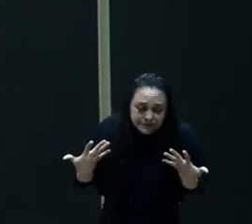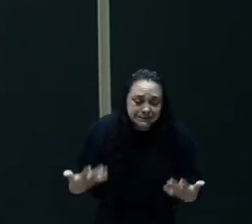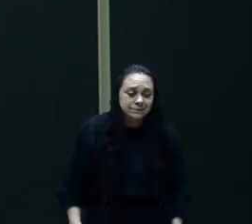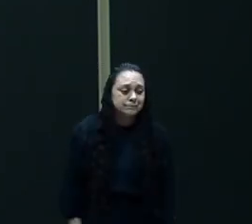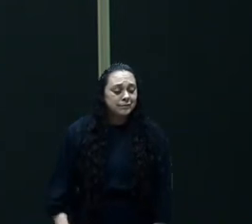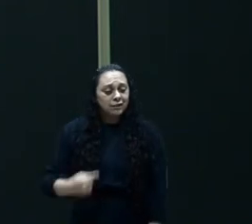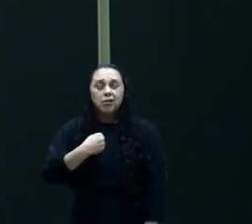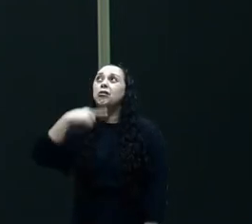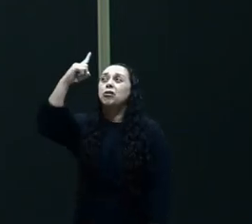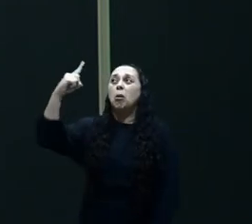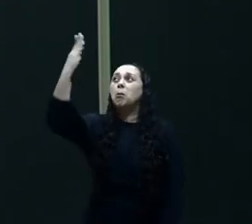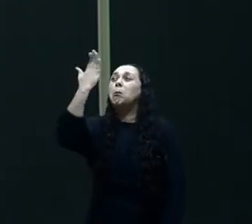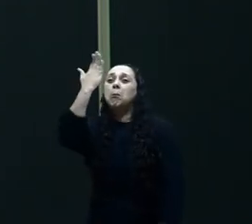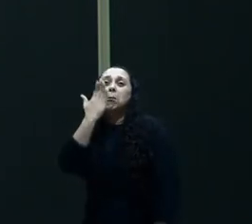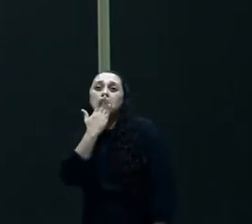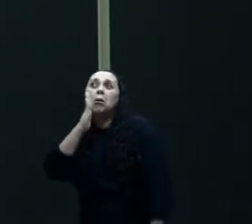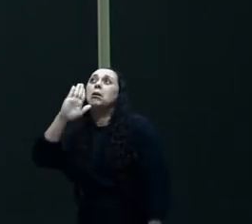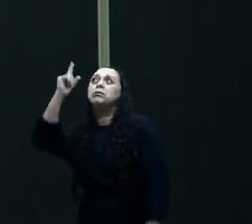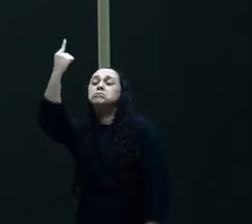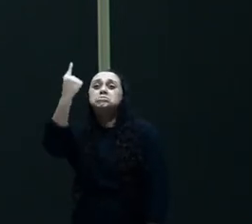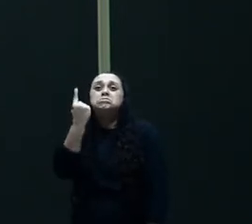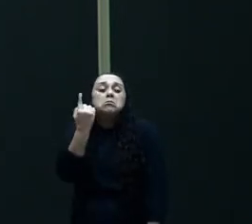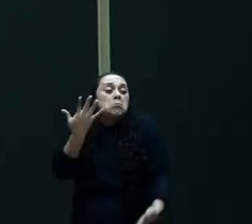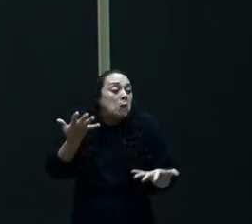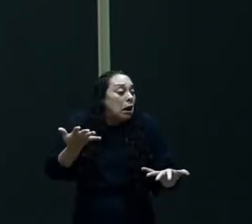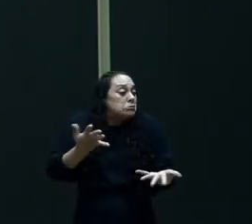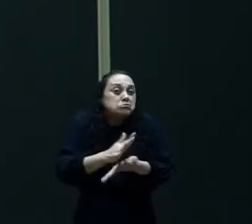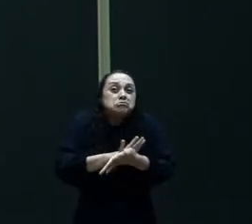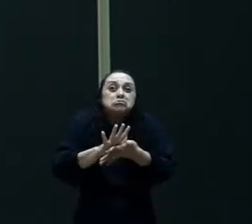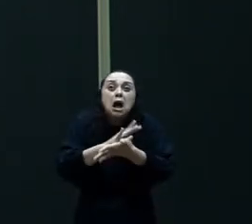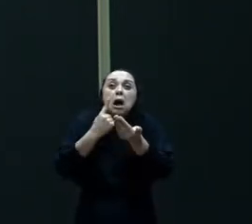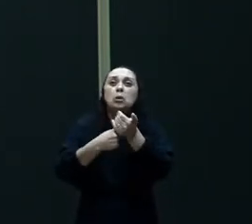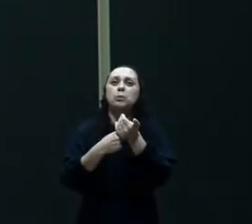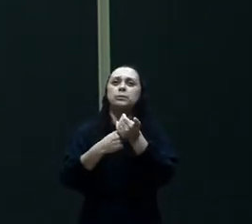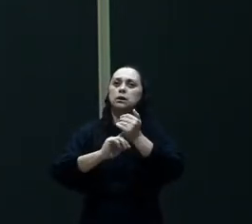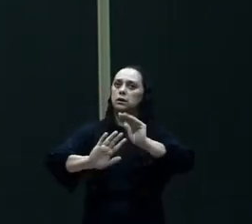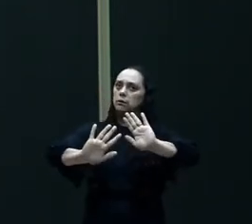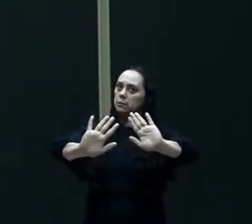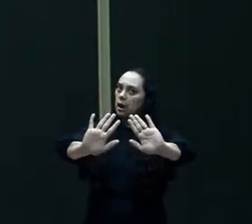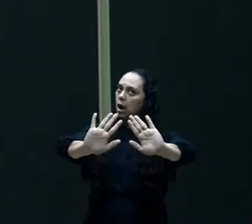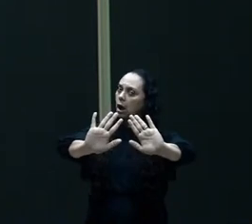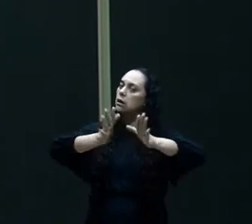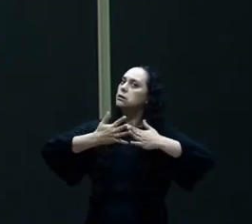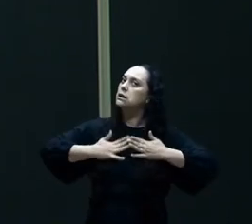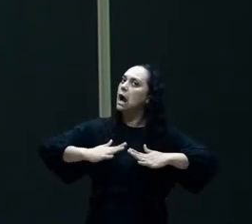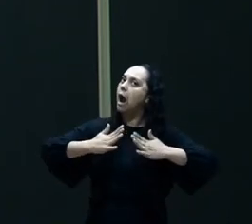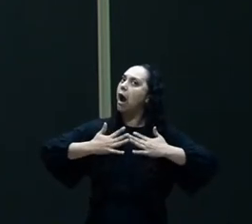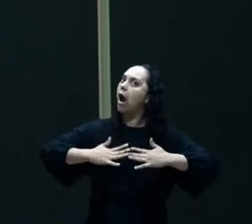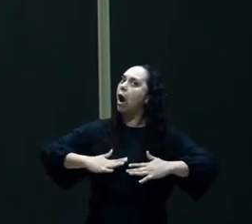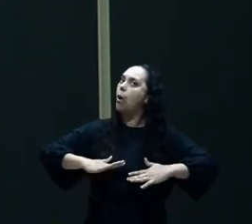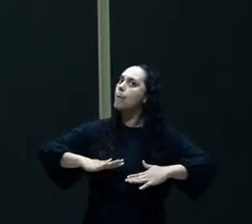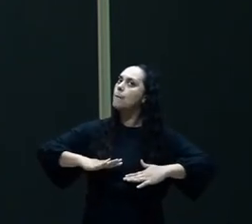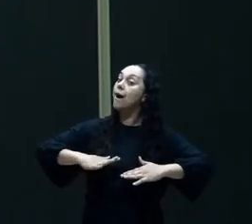se cumprir na nossa vida porque o caminho da Promessa até o cumprimento